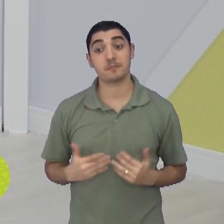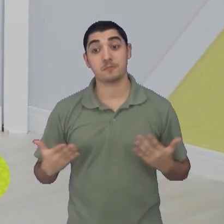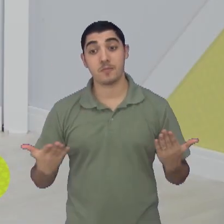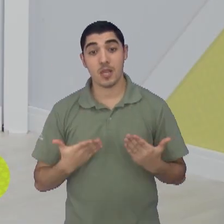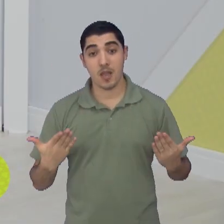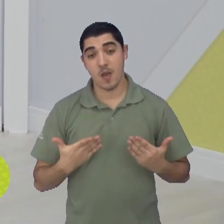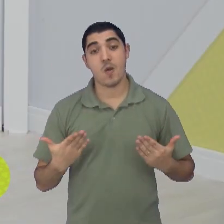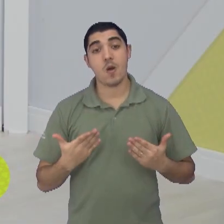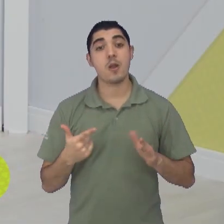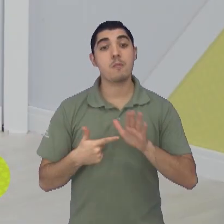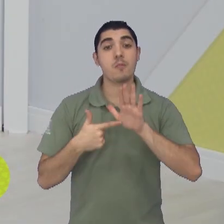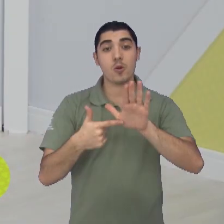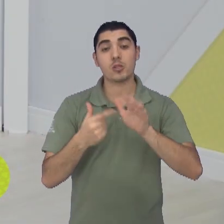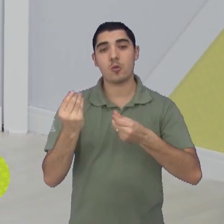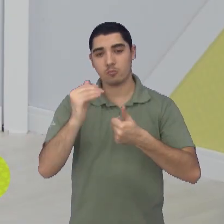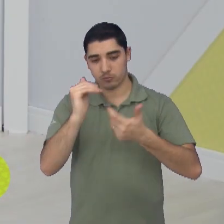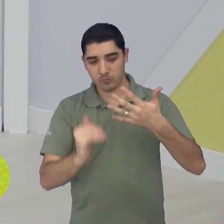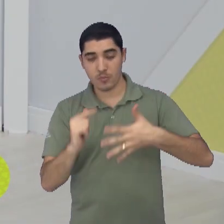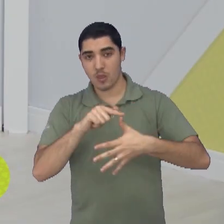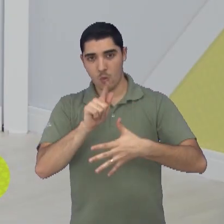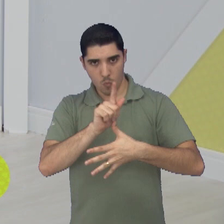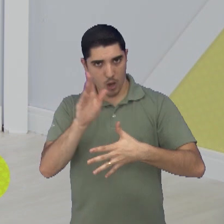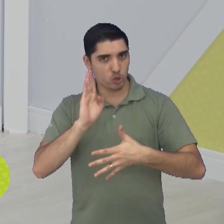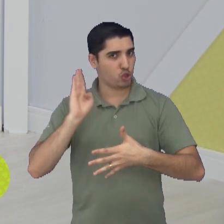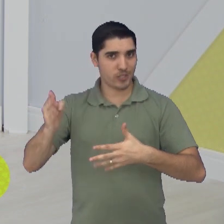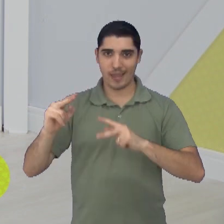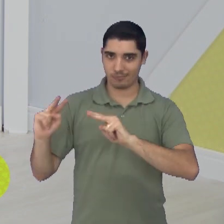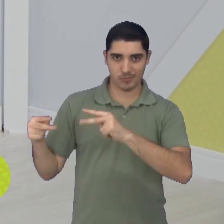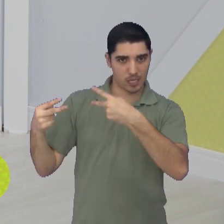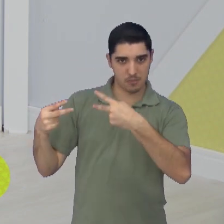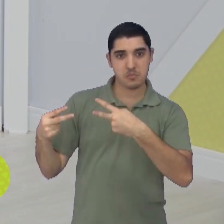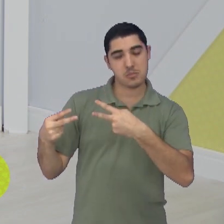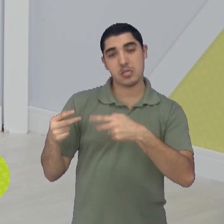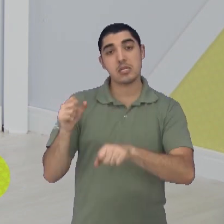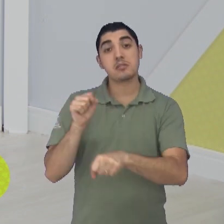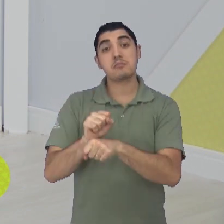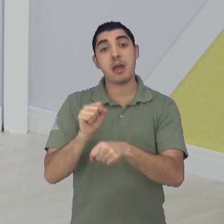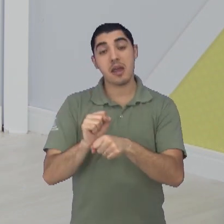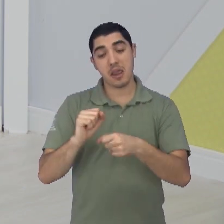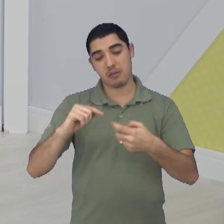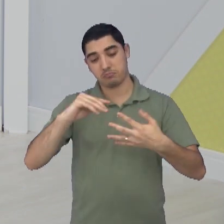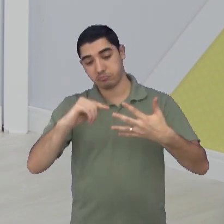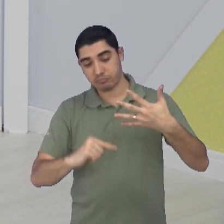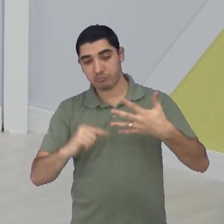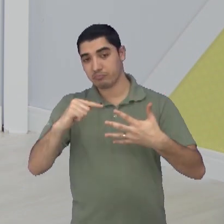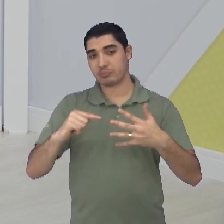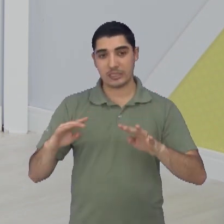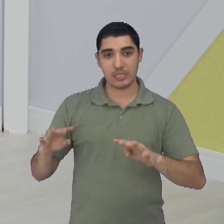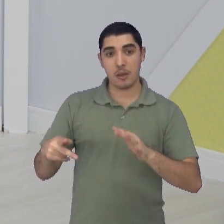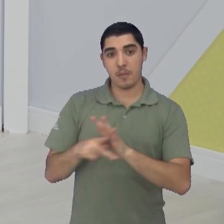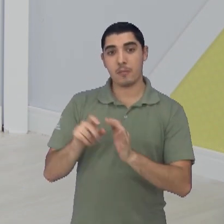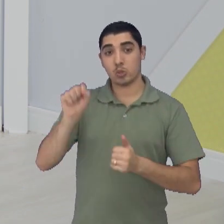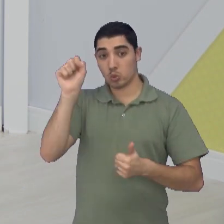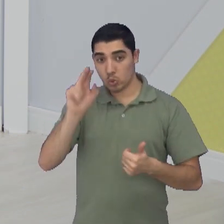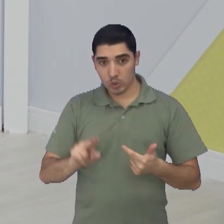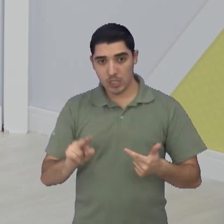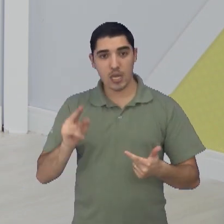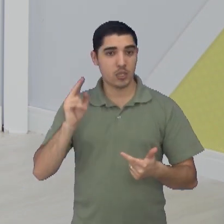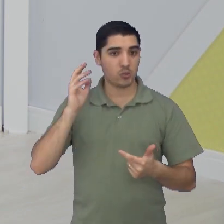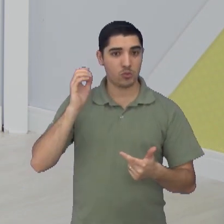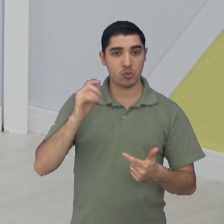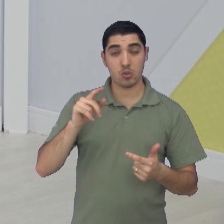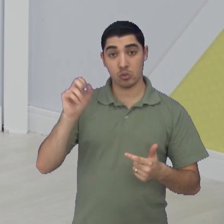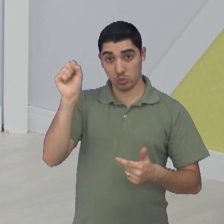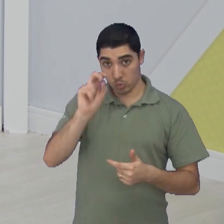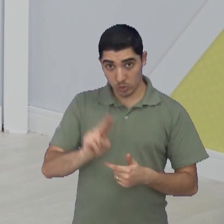pra gente ver como é que ficou aqui ó Guarulhos avançou direto paraas semifinais aguarda aqui os confrontos o Suzano enfrentando o Santo André olha só olha